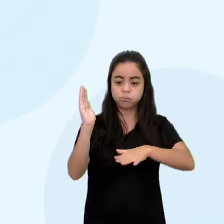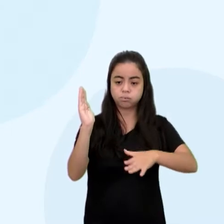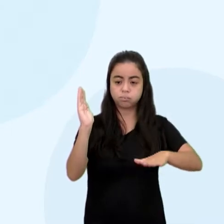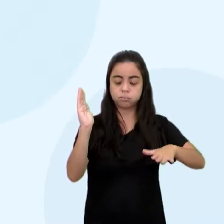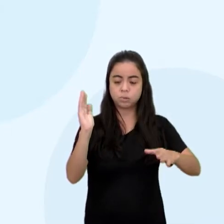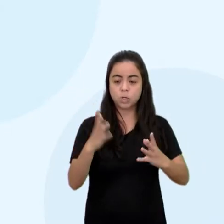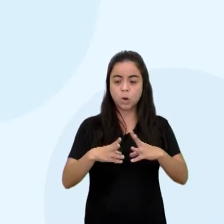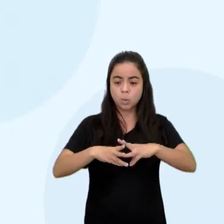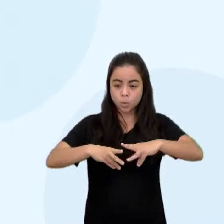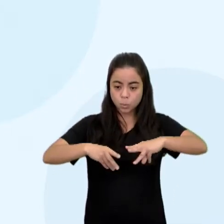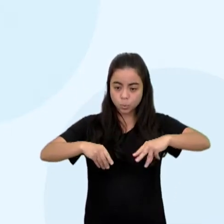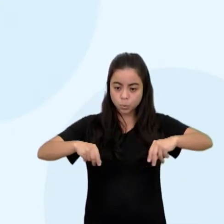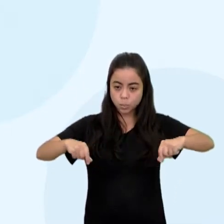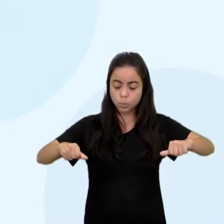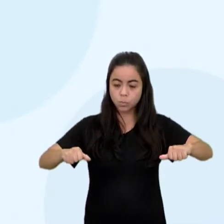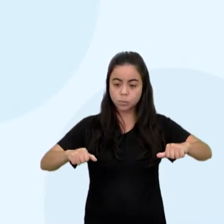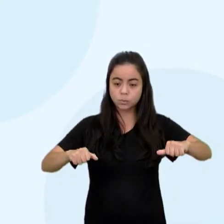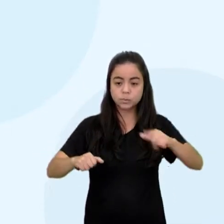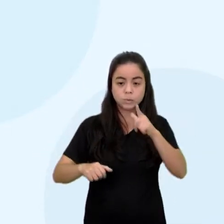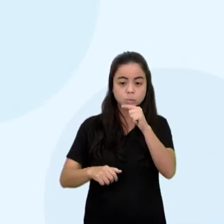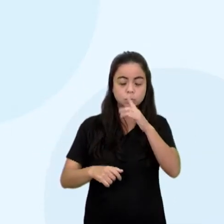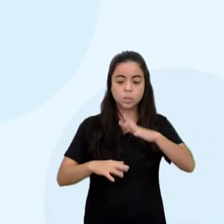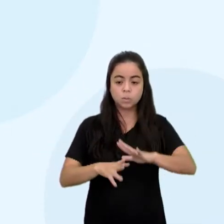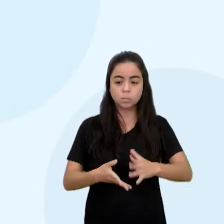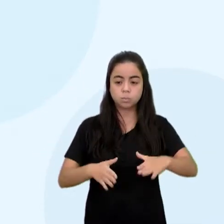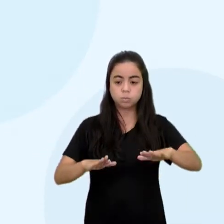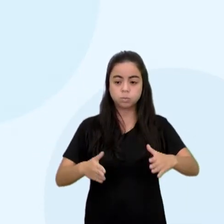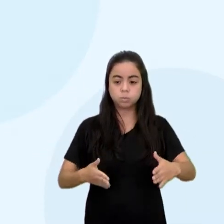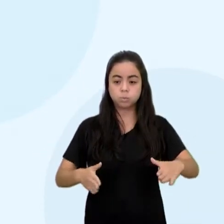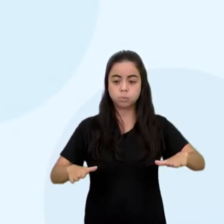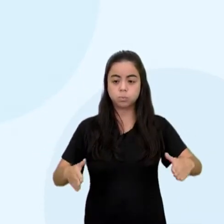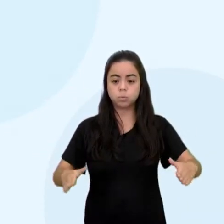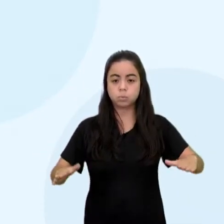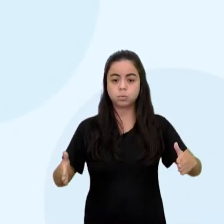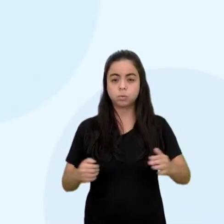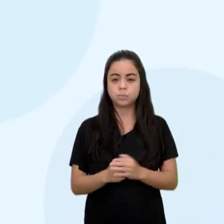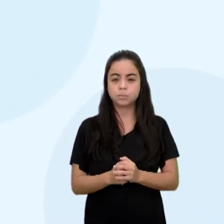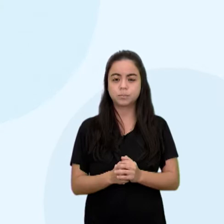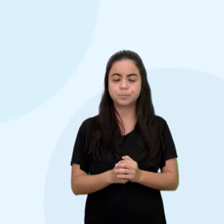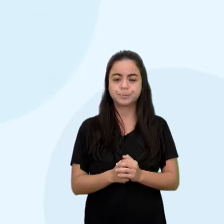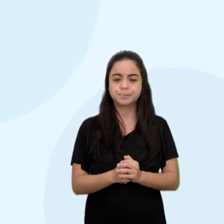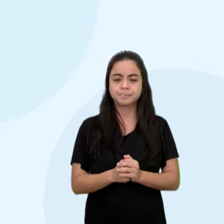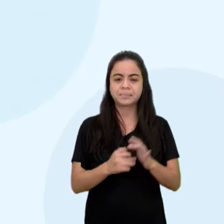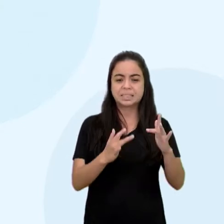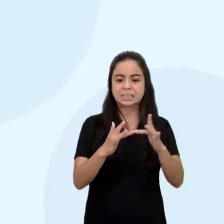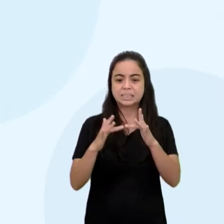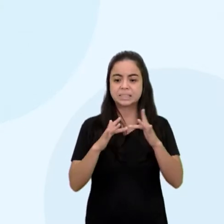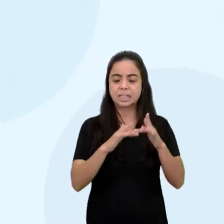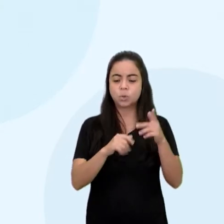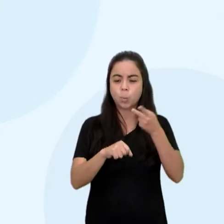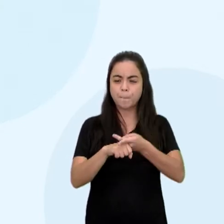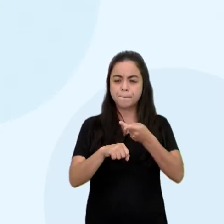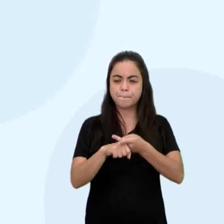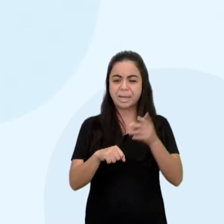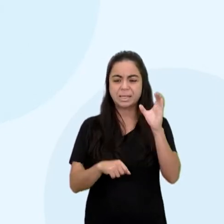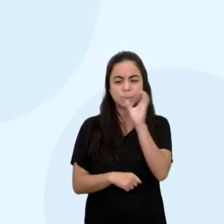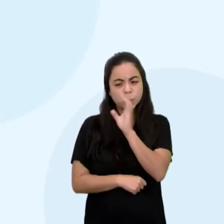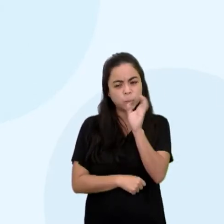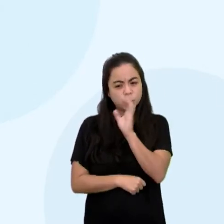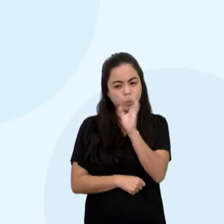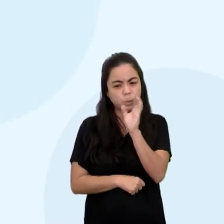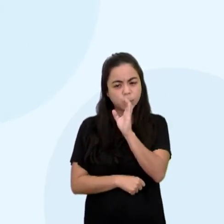solo tem águas, né, na forma líquida, por exemplo, né, elas entram em contato com as rochas quentes, porque a gente sabe que